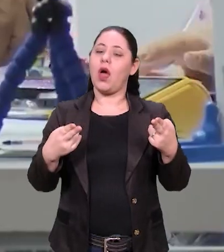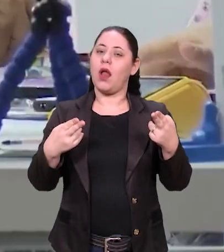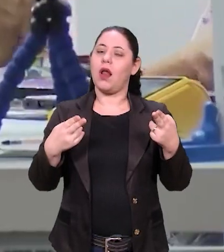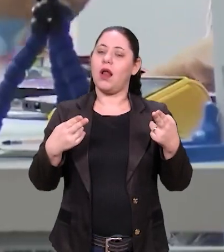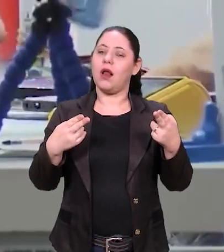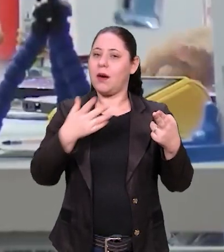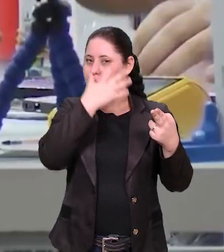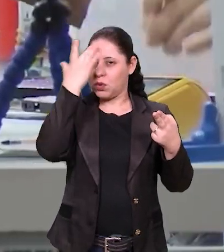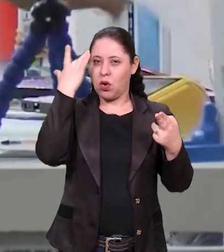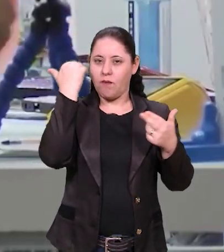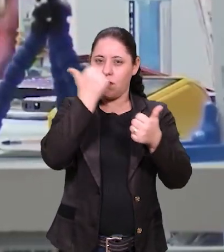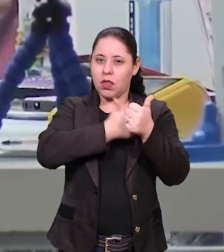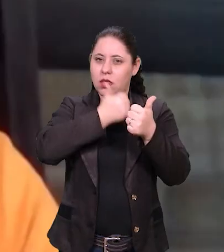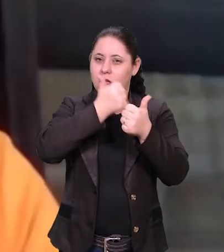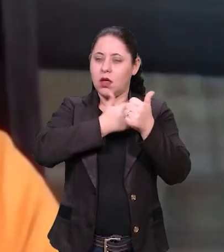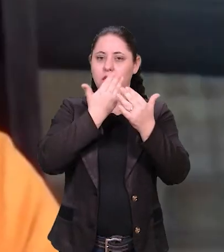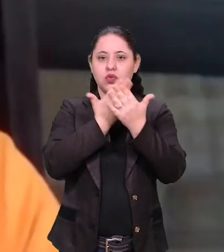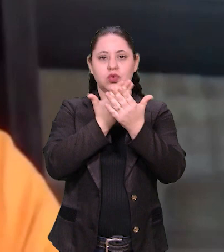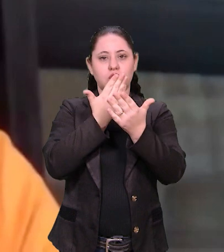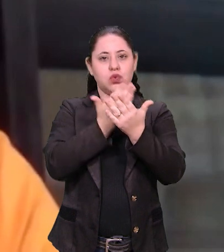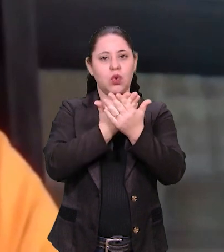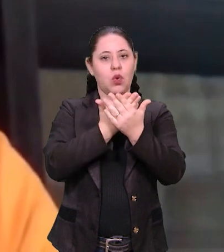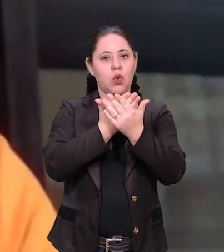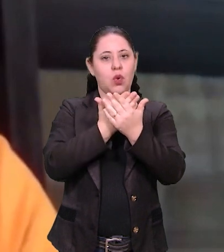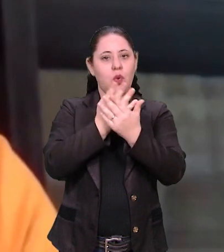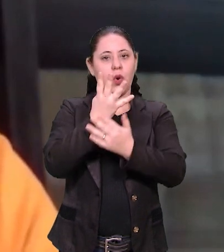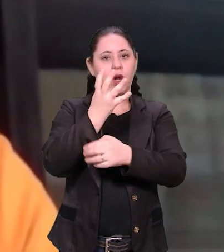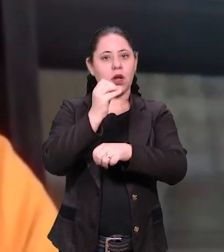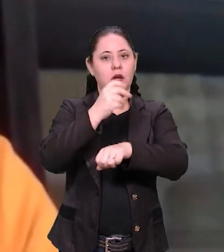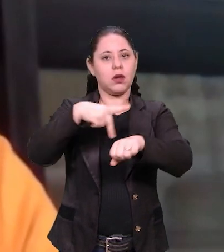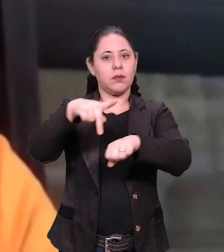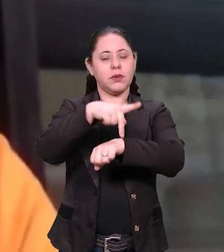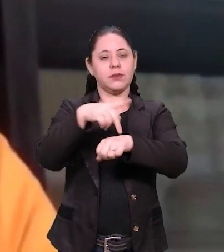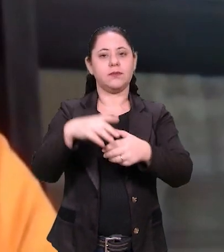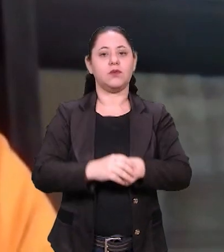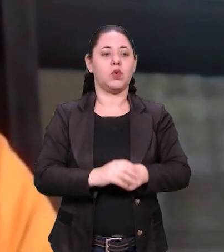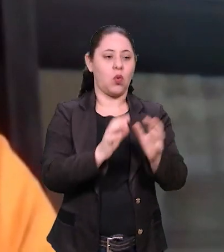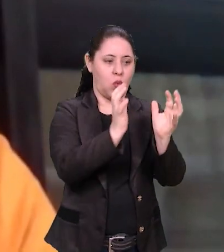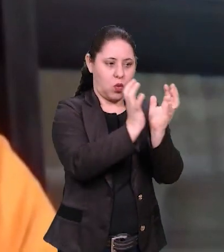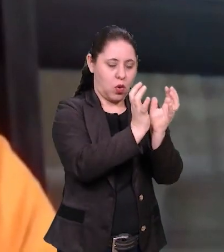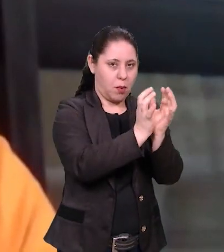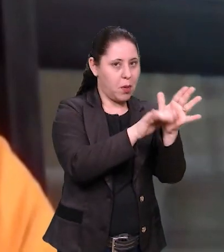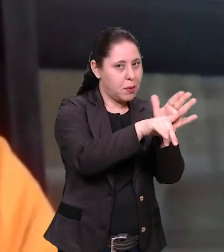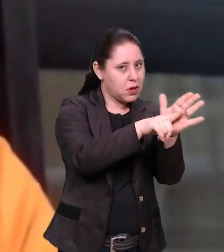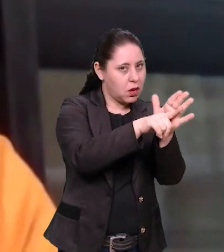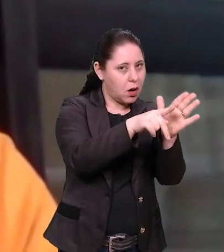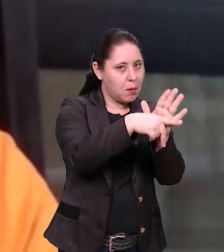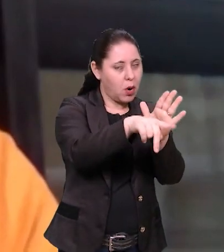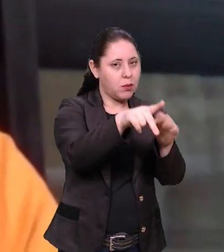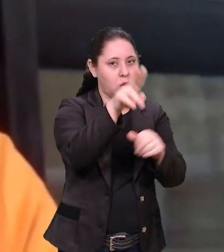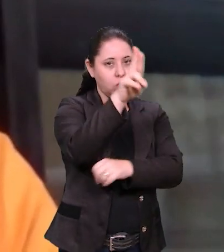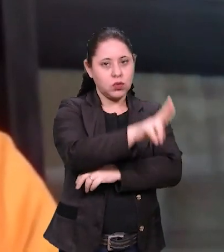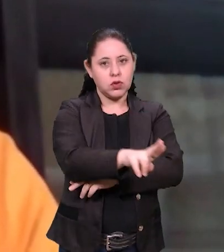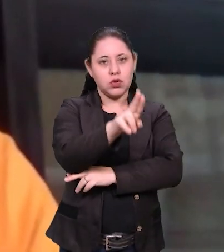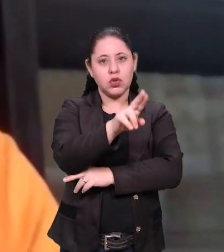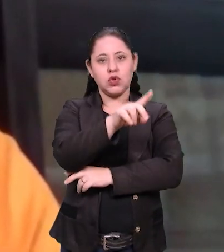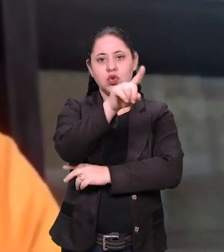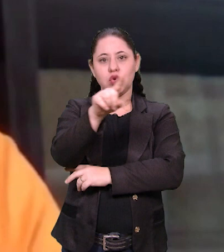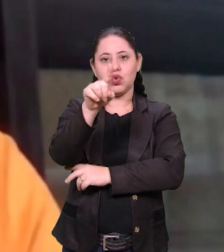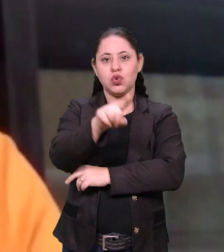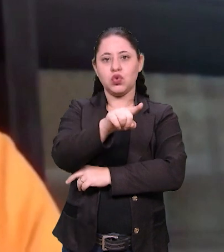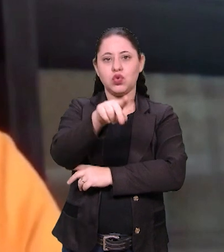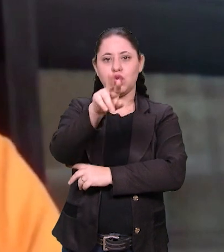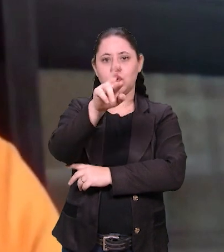realizado em 40 países. Um grupo de pesquisadores da Universidade de Zurique, na Suíça, e eles